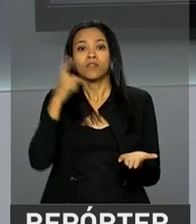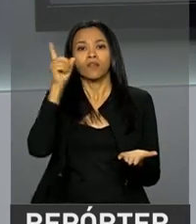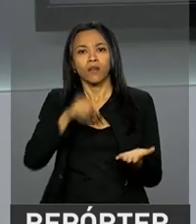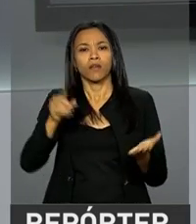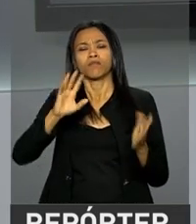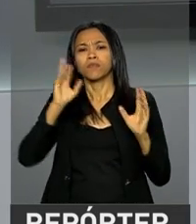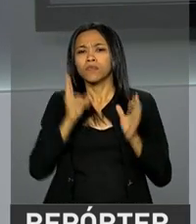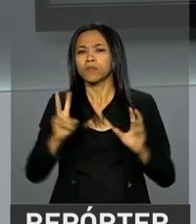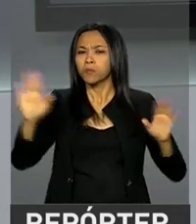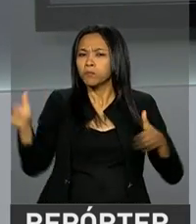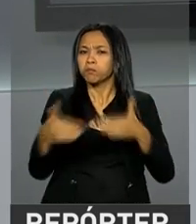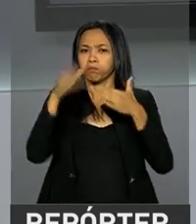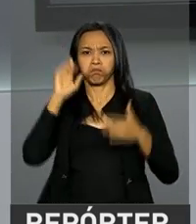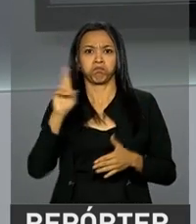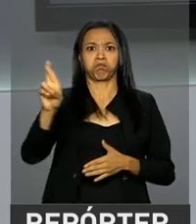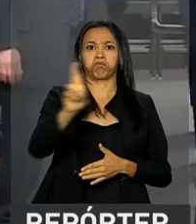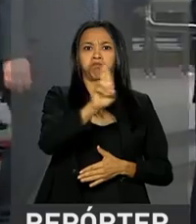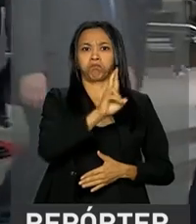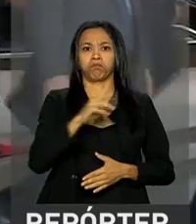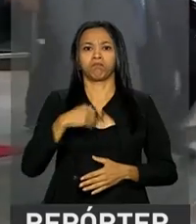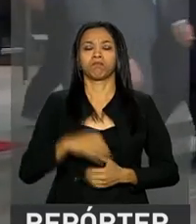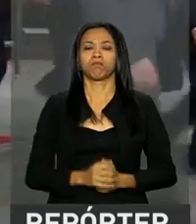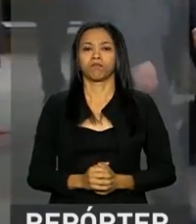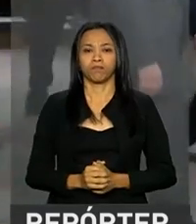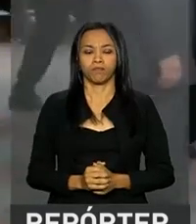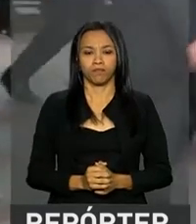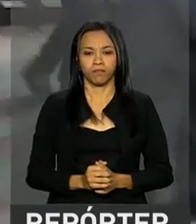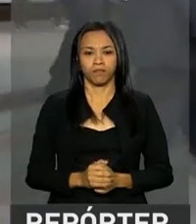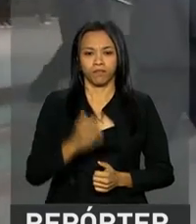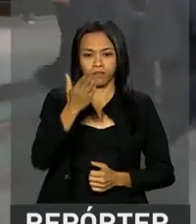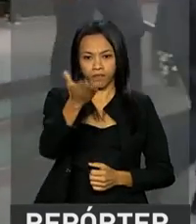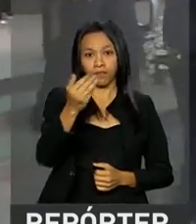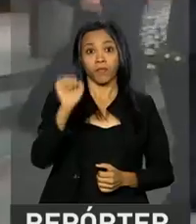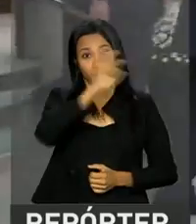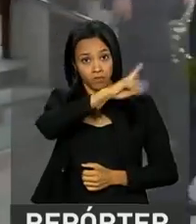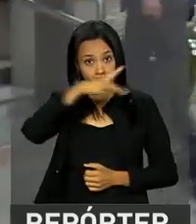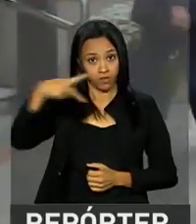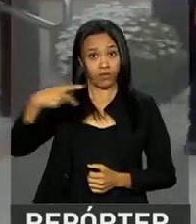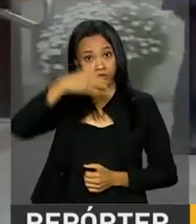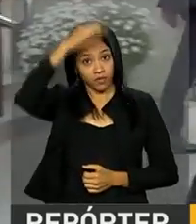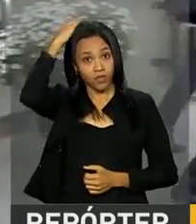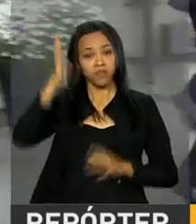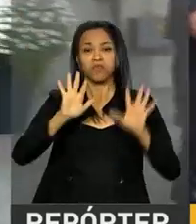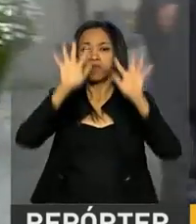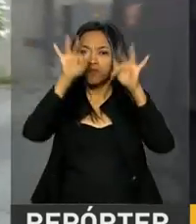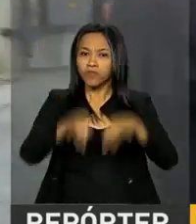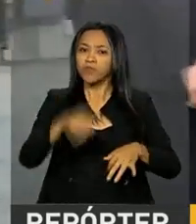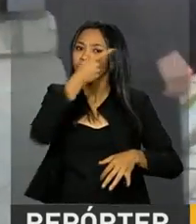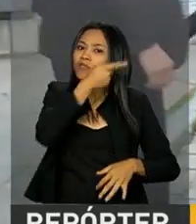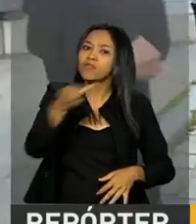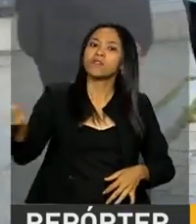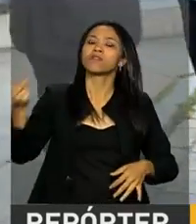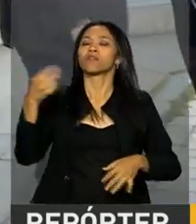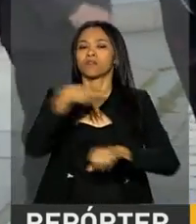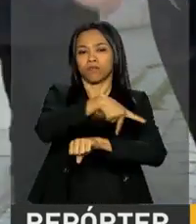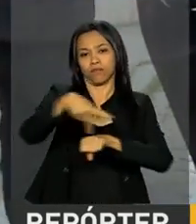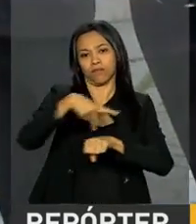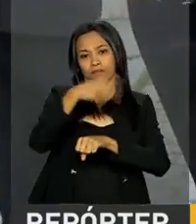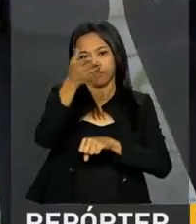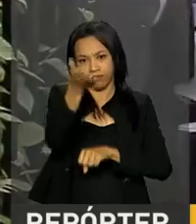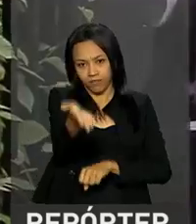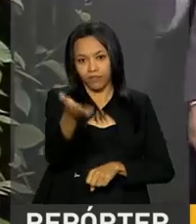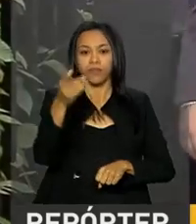autoridades norueguesas o presidente Michel Temer encerrou a visita à Noruega com uma agenda